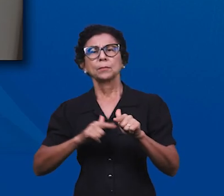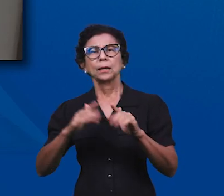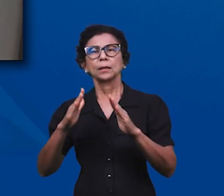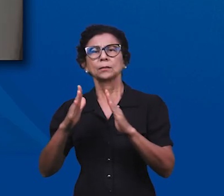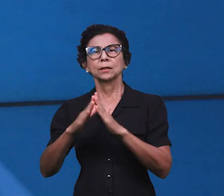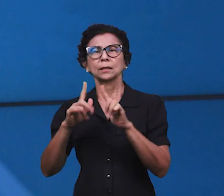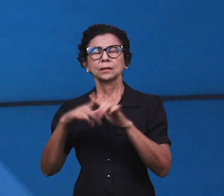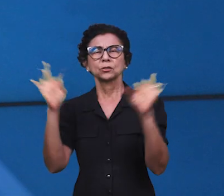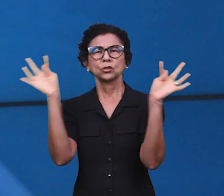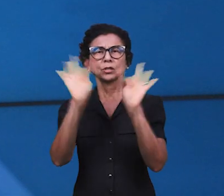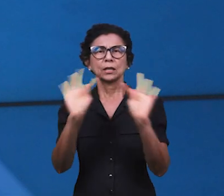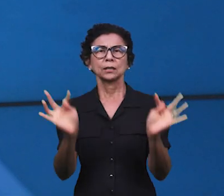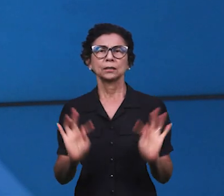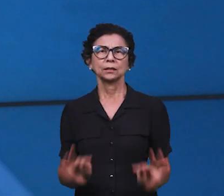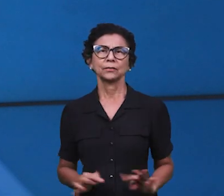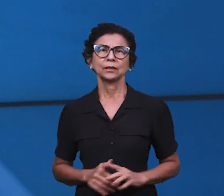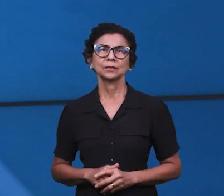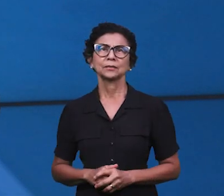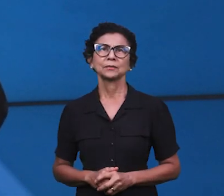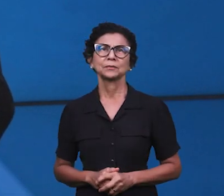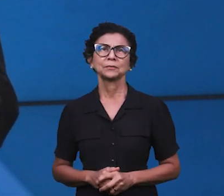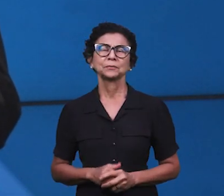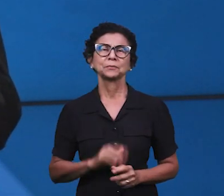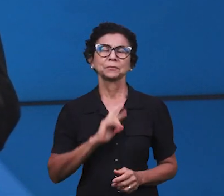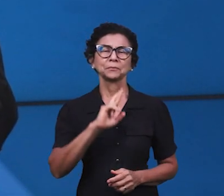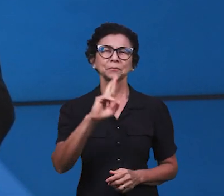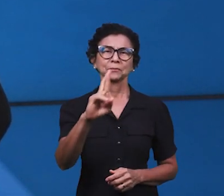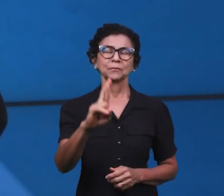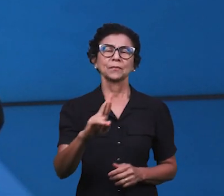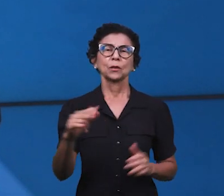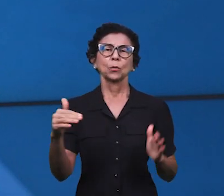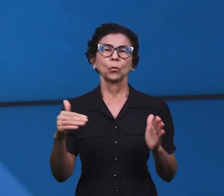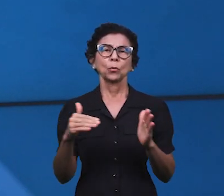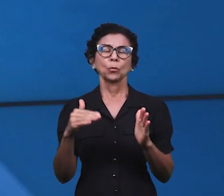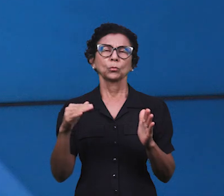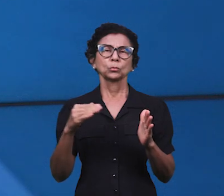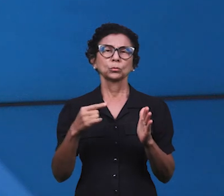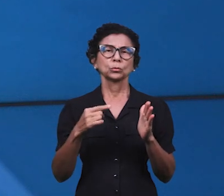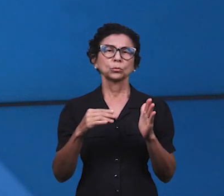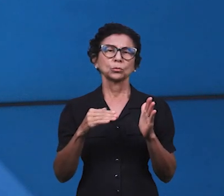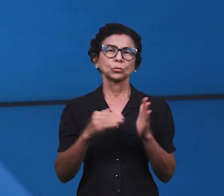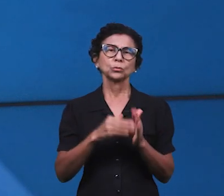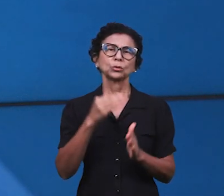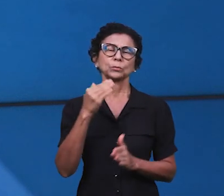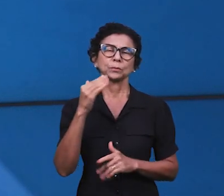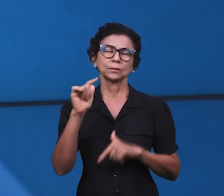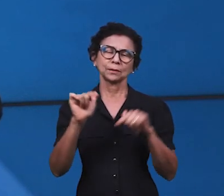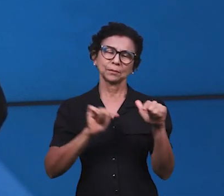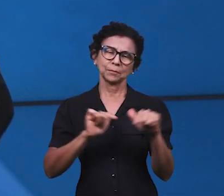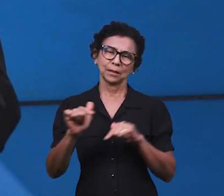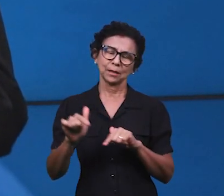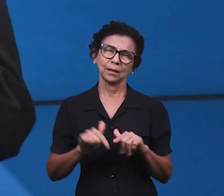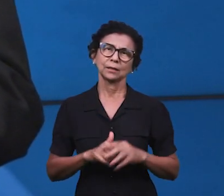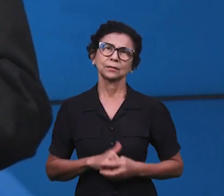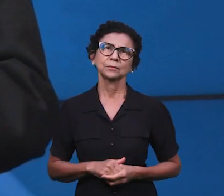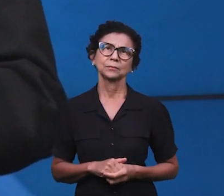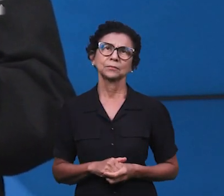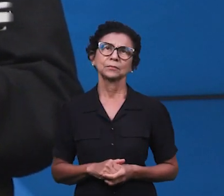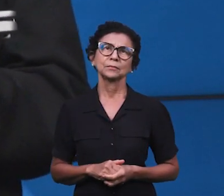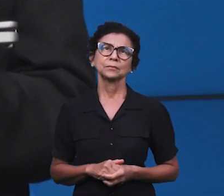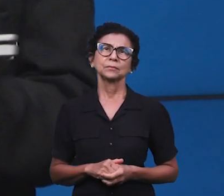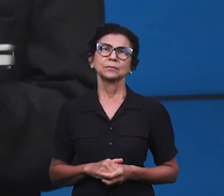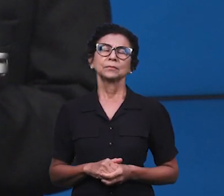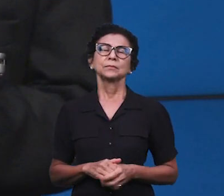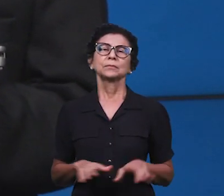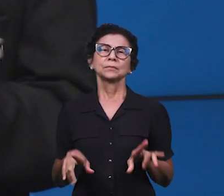últimos. Ok, Caroline, realmente é a resposta correta, né? Foram os últimos trabalhos, né? Lá também a resposta muito bem